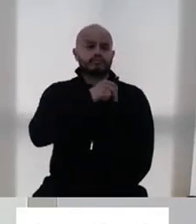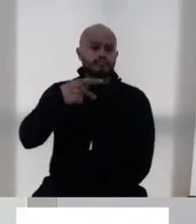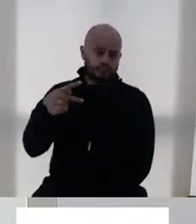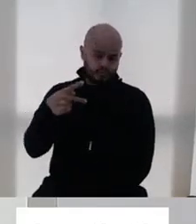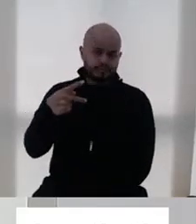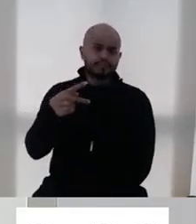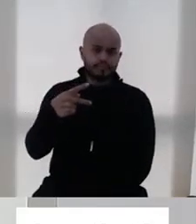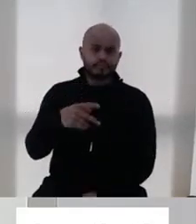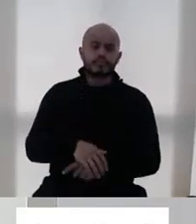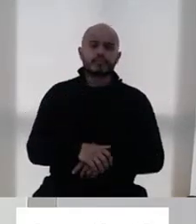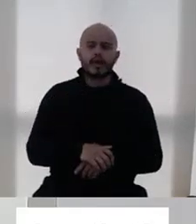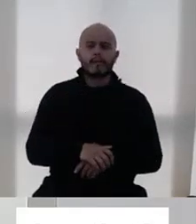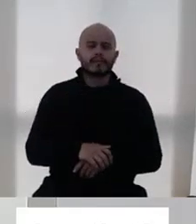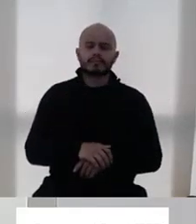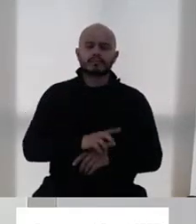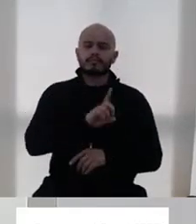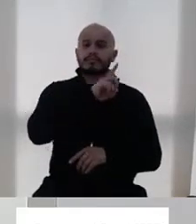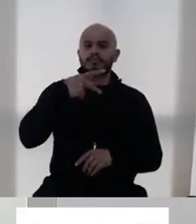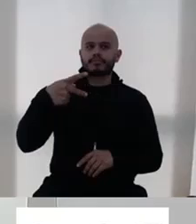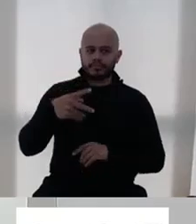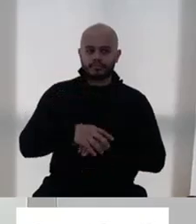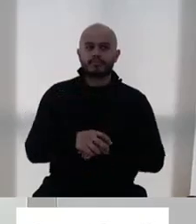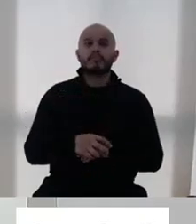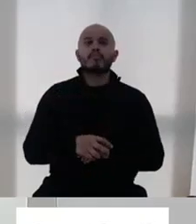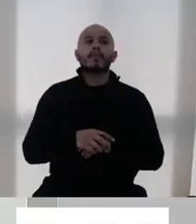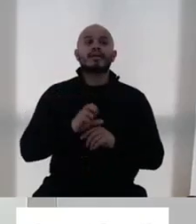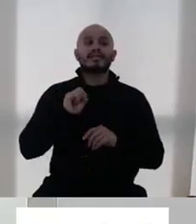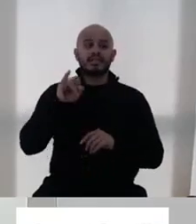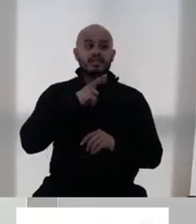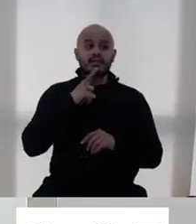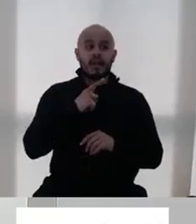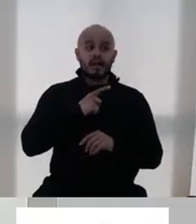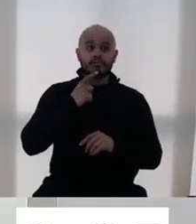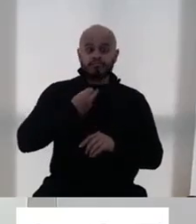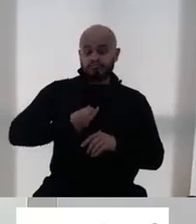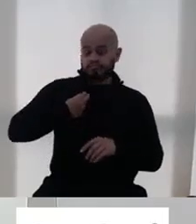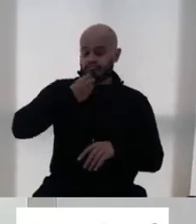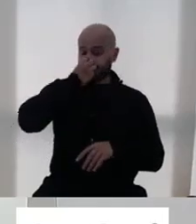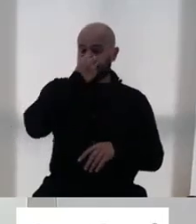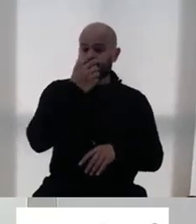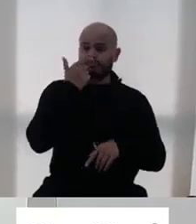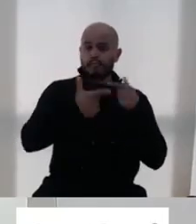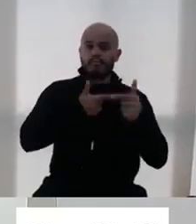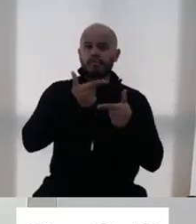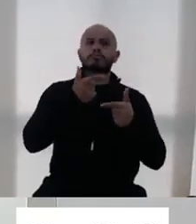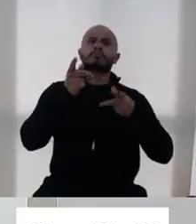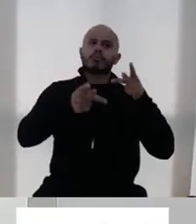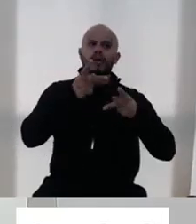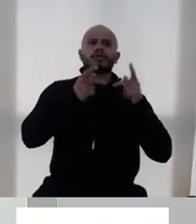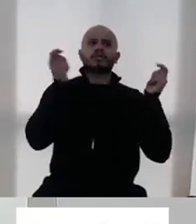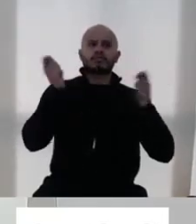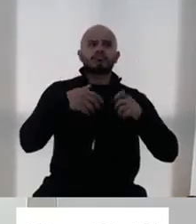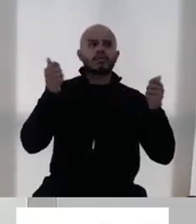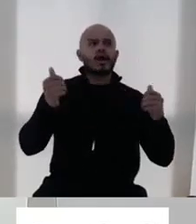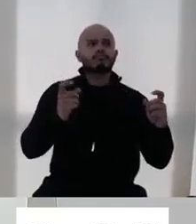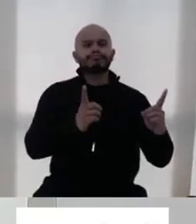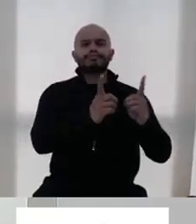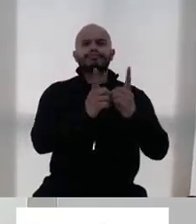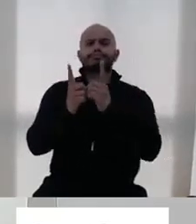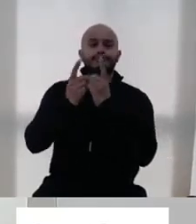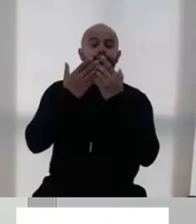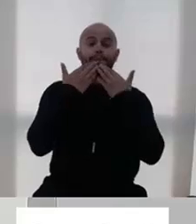sendo valorizados e tendo condições de trabalho, a nossa população vai ser muito melhor atendida. Não tenham